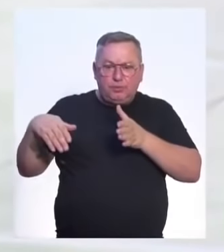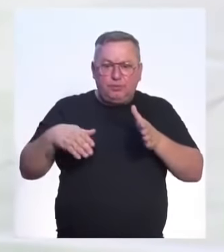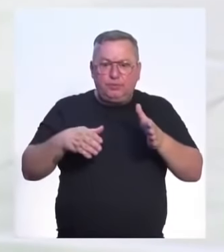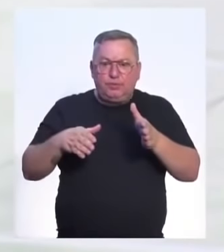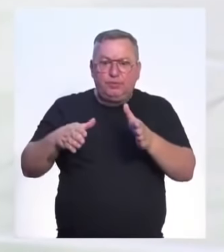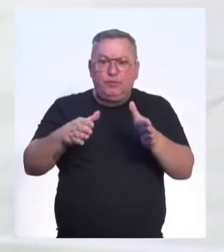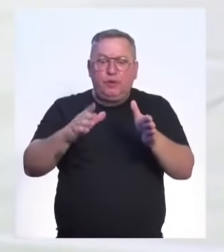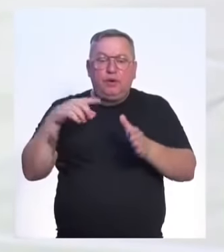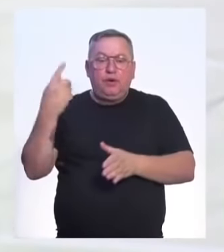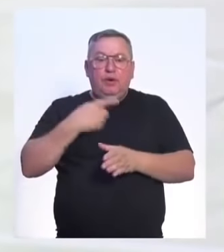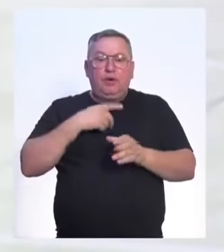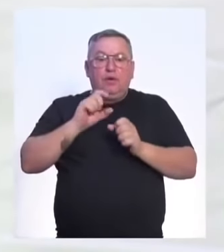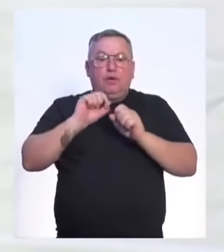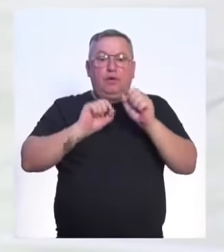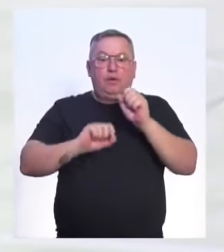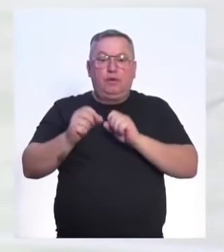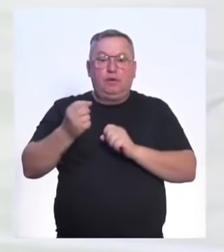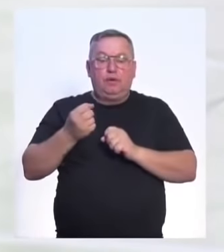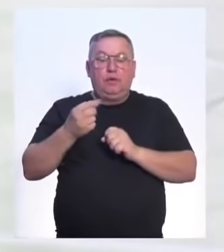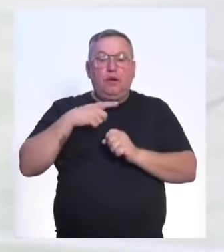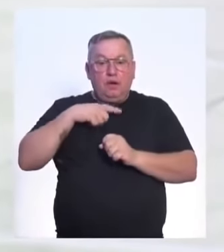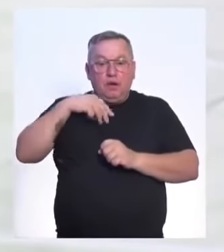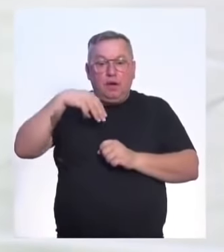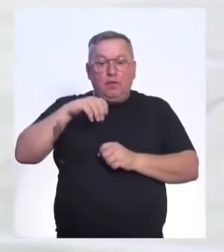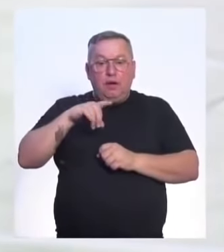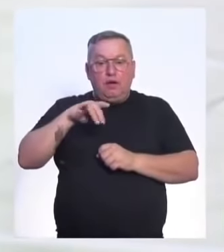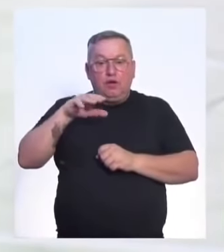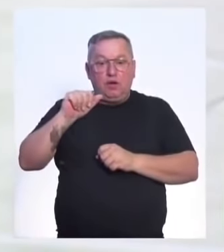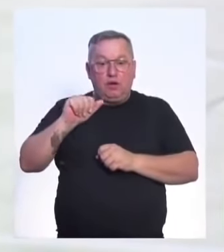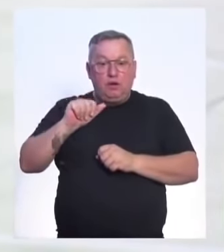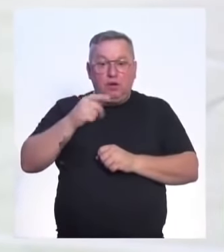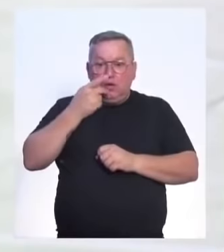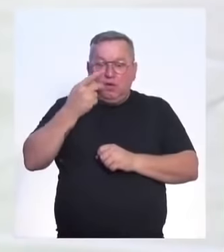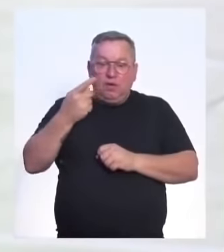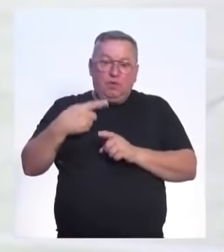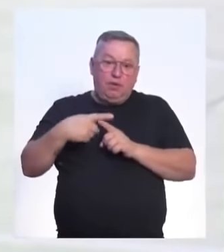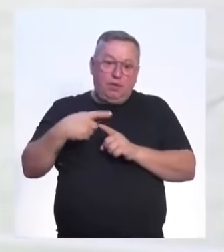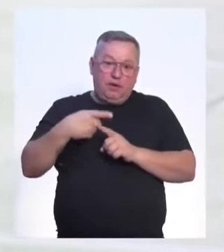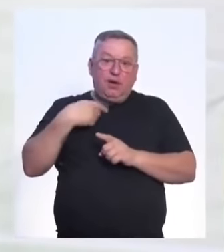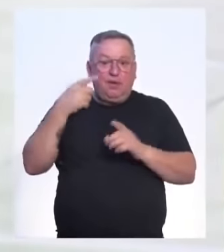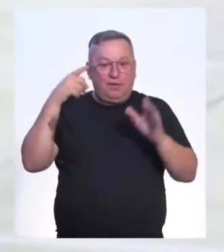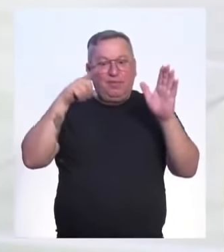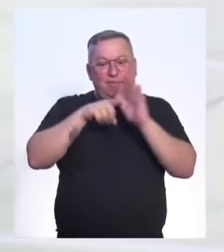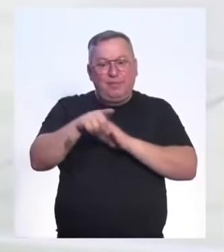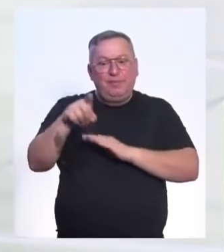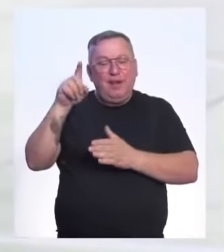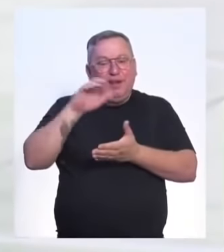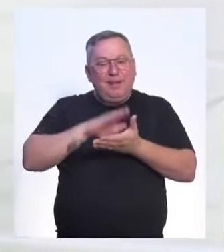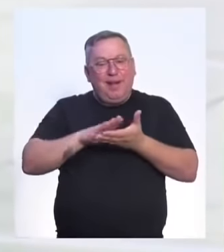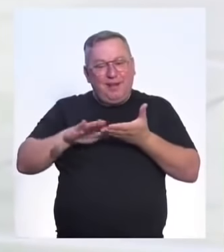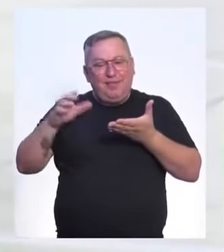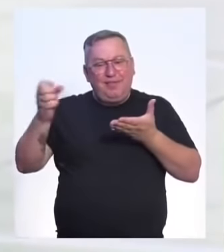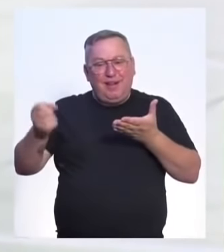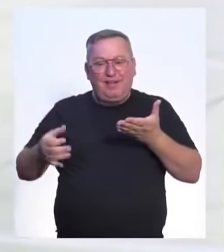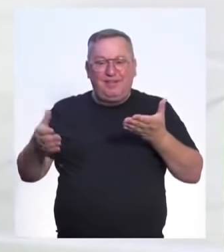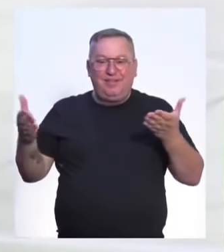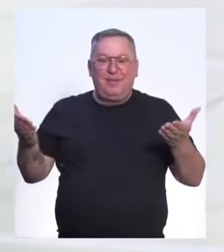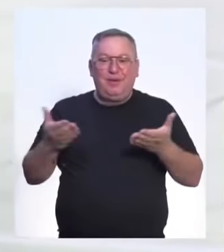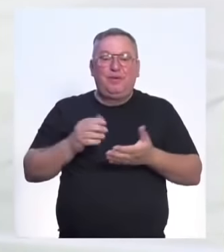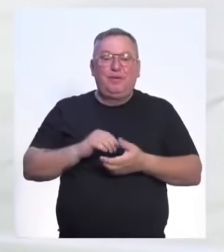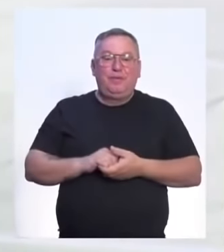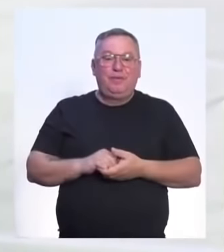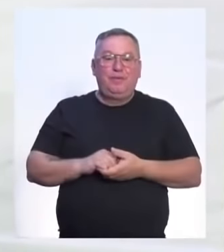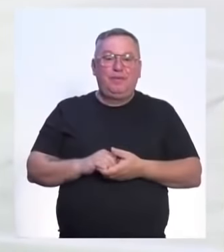normalmente, a gente faz em quê? Em alguma unidade de medida. Né? Eu não vou falar porque é justamente é uma das atividades, tá